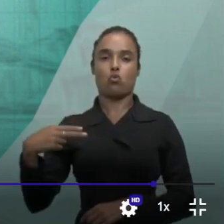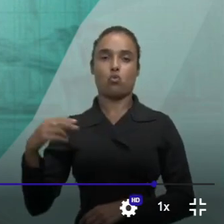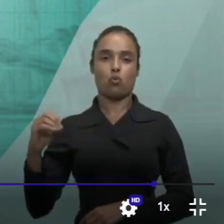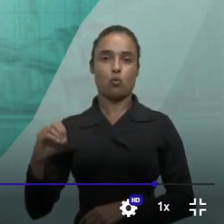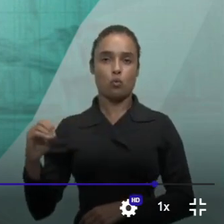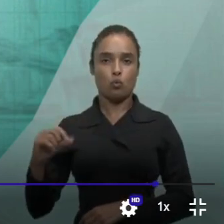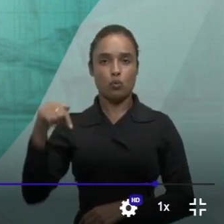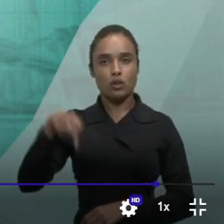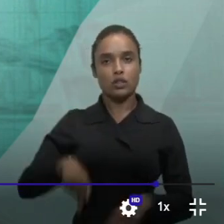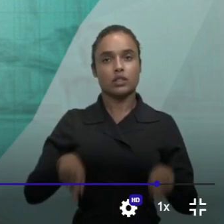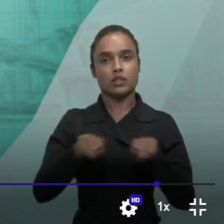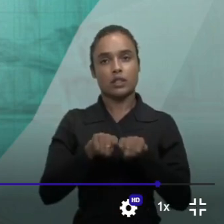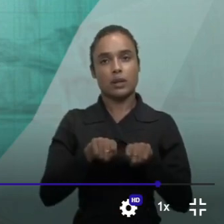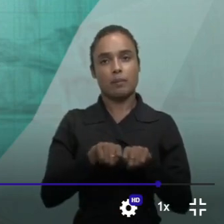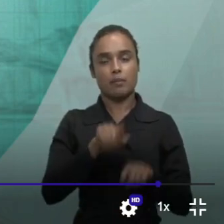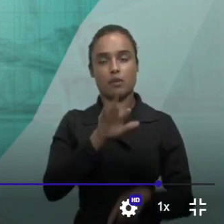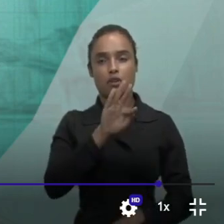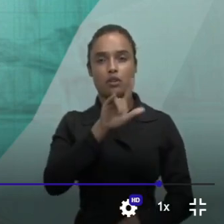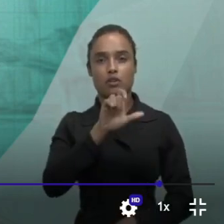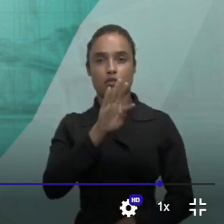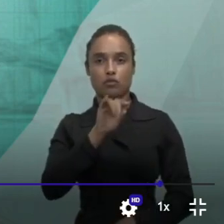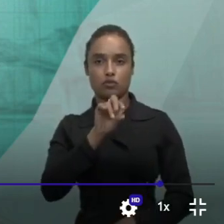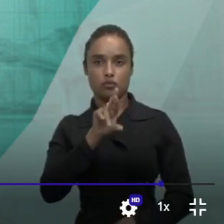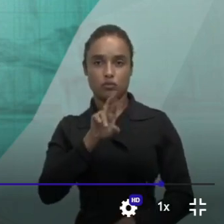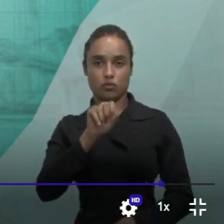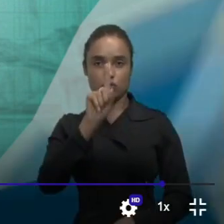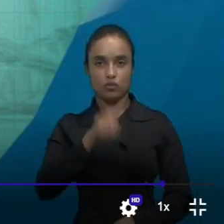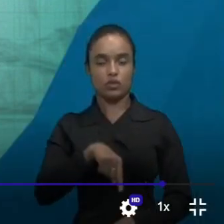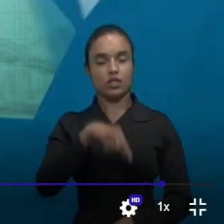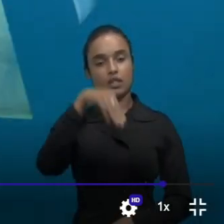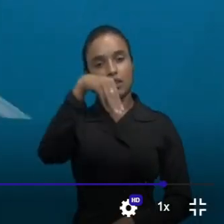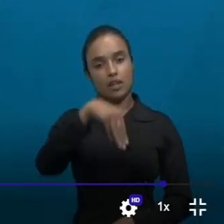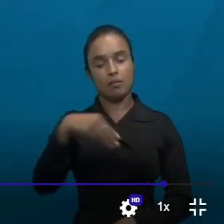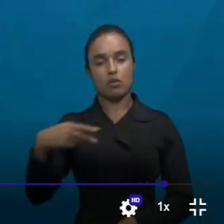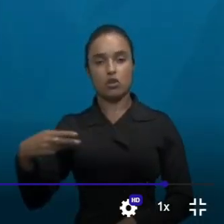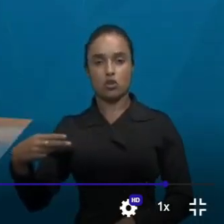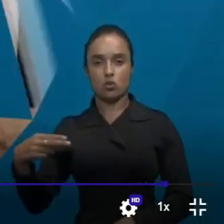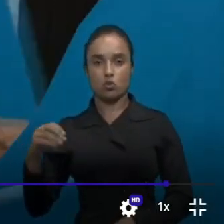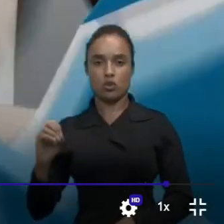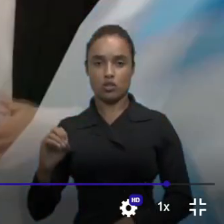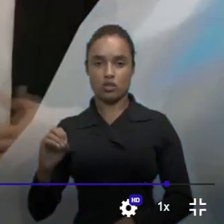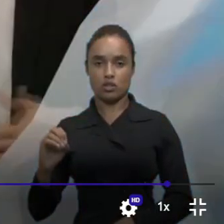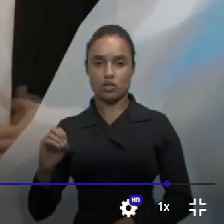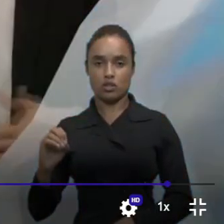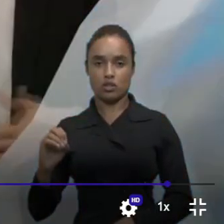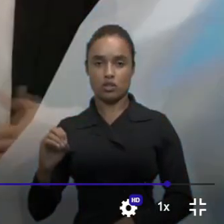E dos momentos fletores deve ser a somatória de M igual a zero.